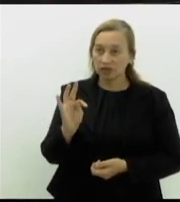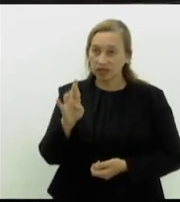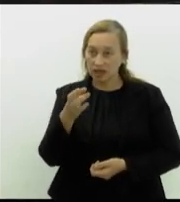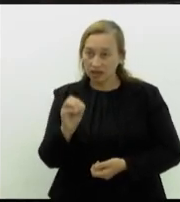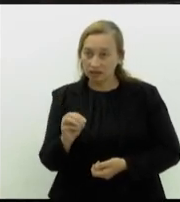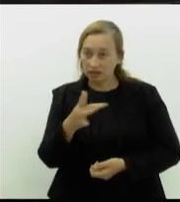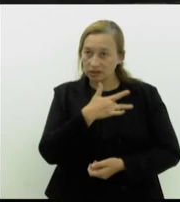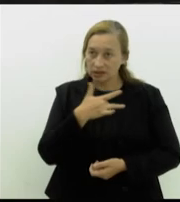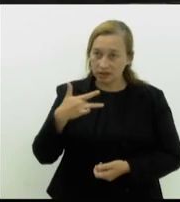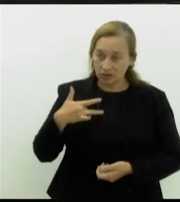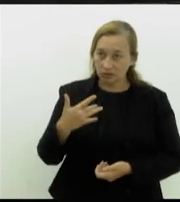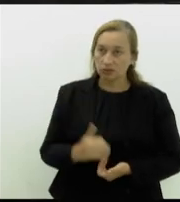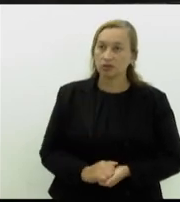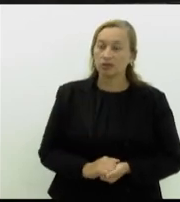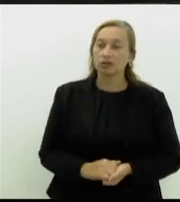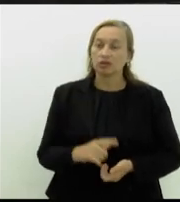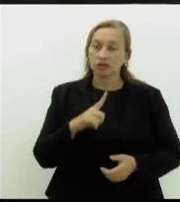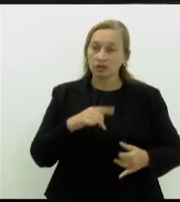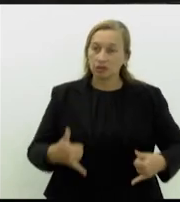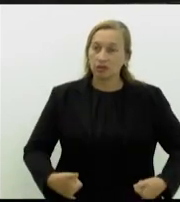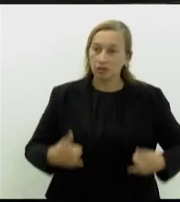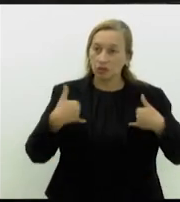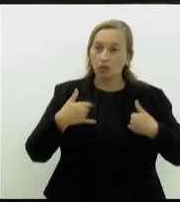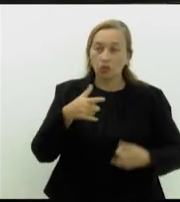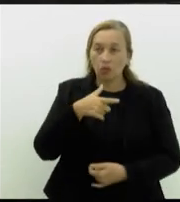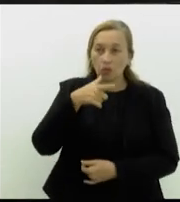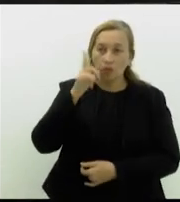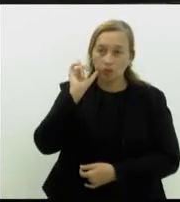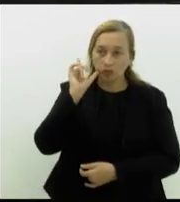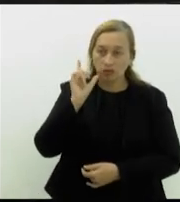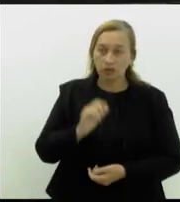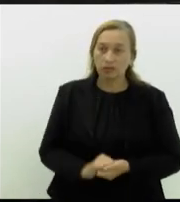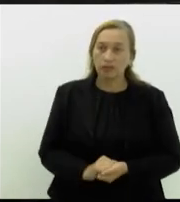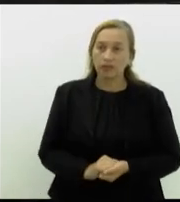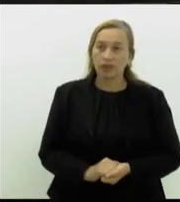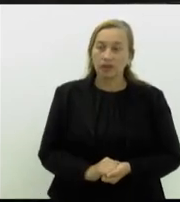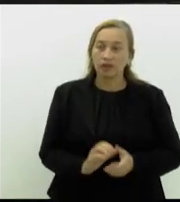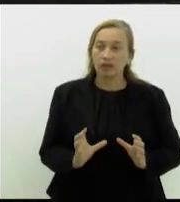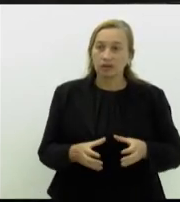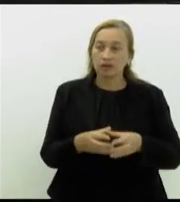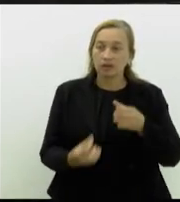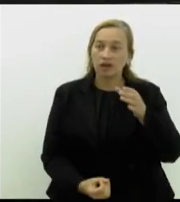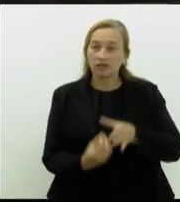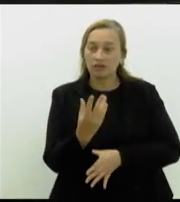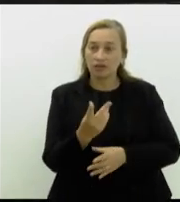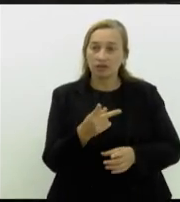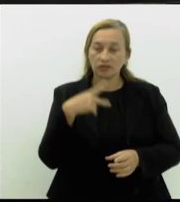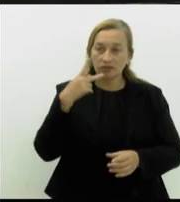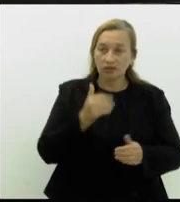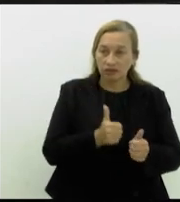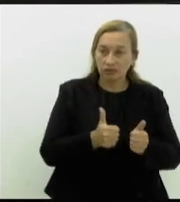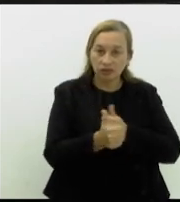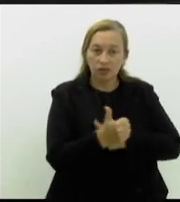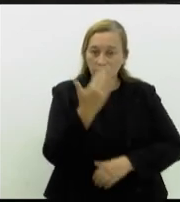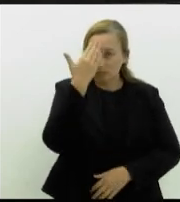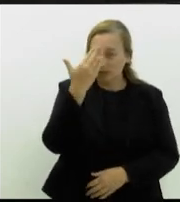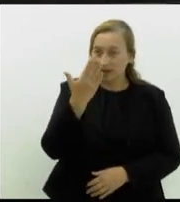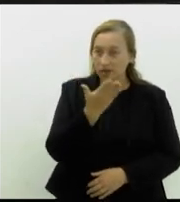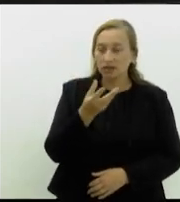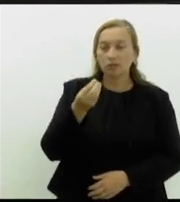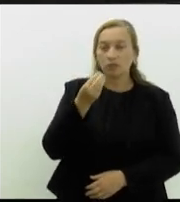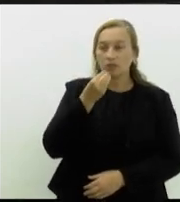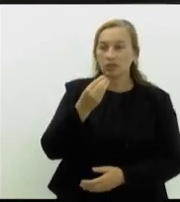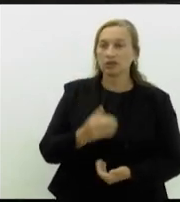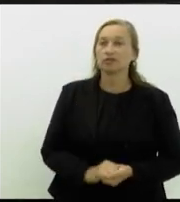às endemias, que tivemos a honra de ontem lançar à frente parlamentar. Muito obrigado. Obrigado pela oportunidade.